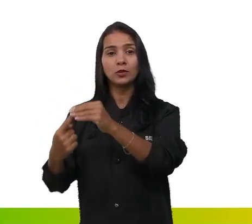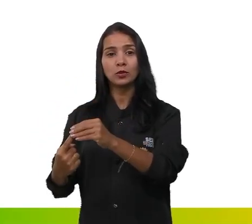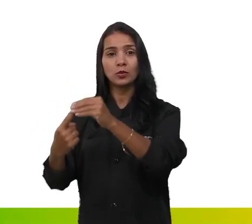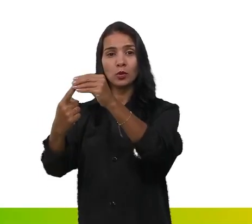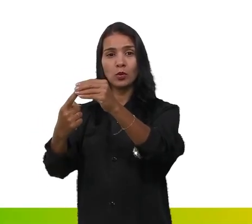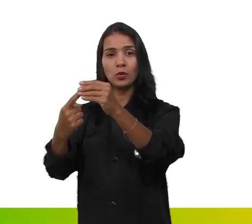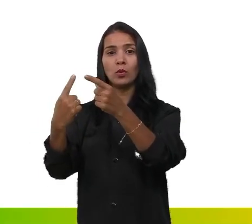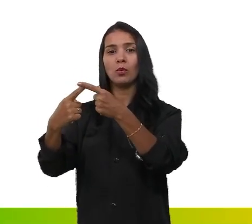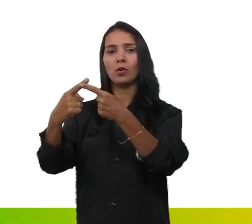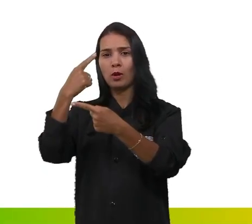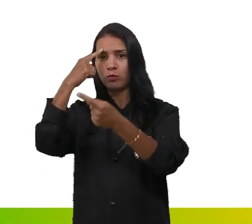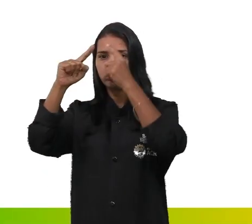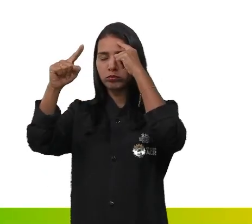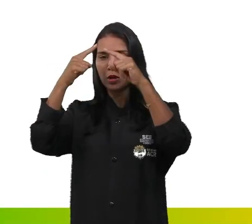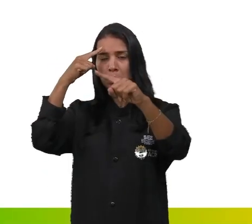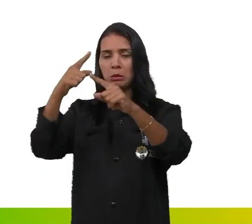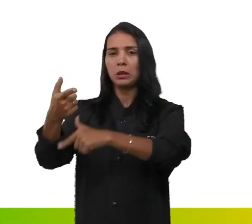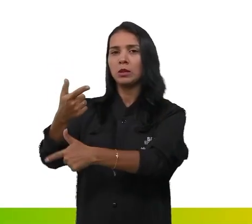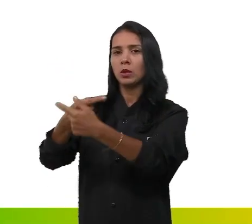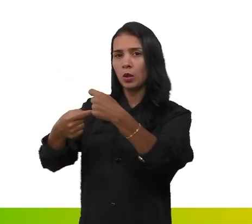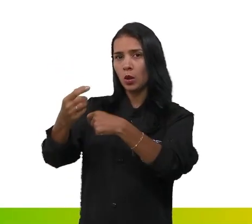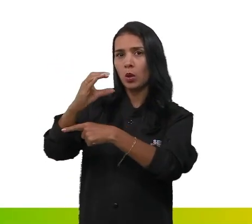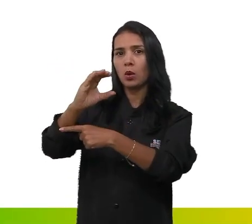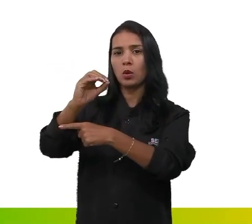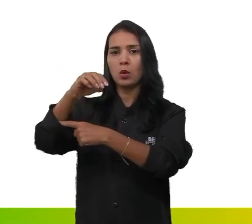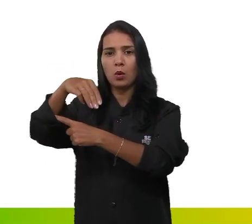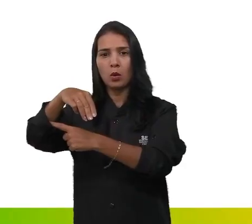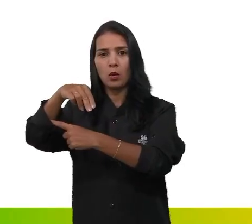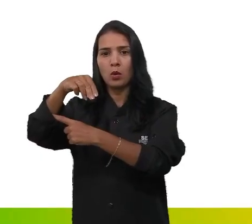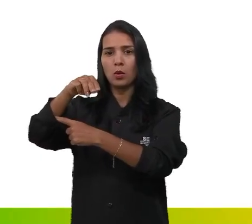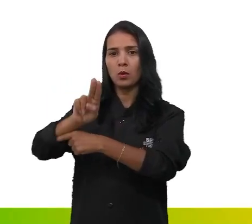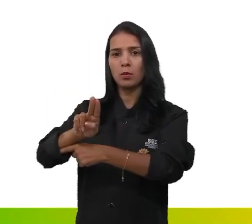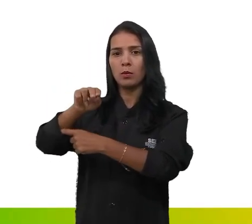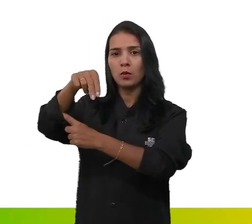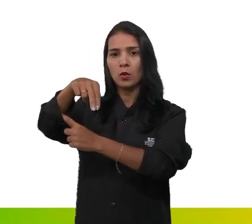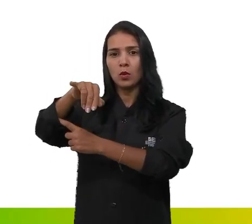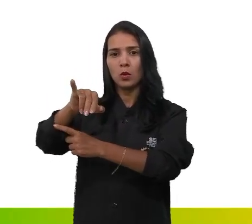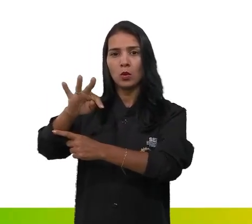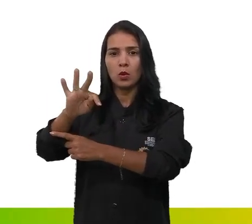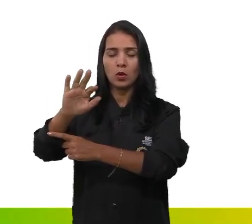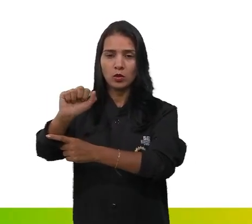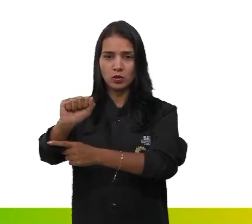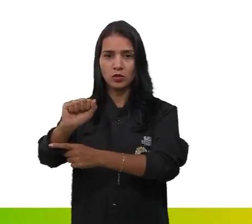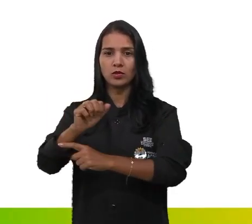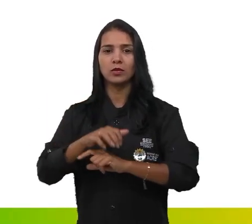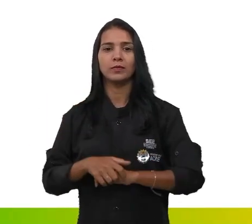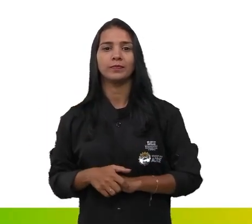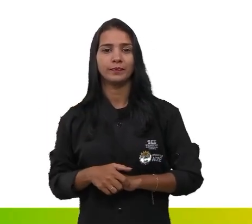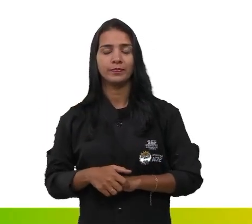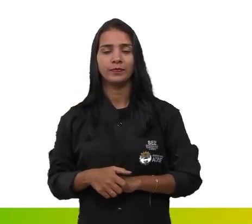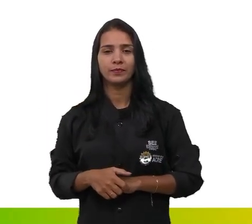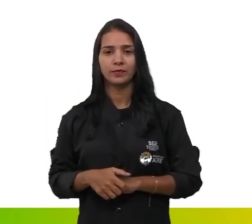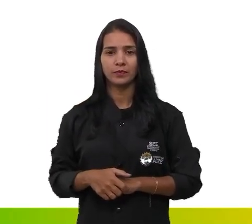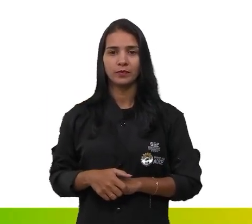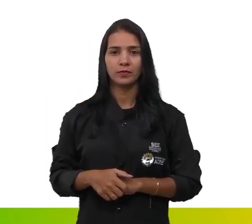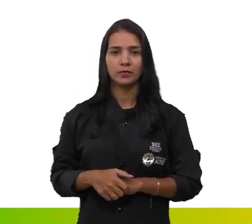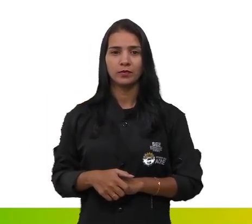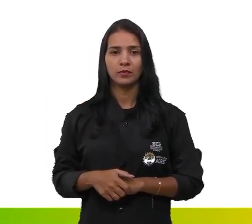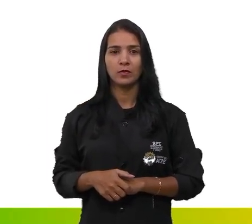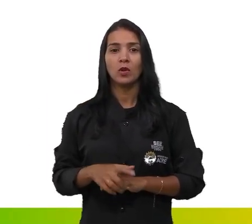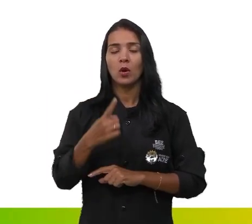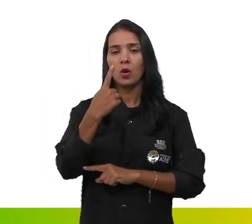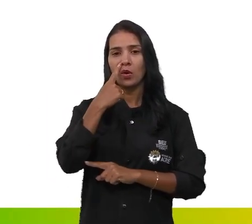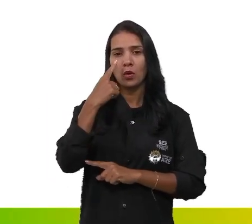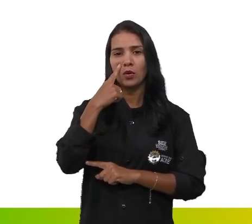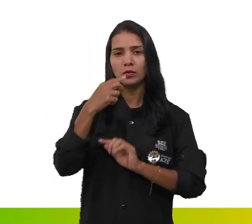da ideologia comunista. Aqui na imagem, nós vamos ver a representação do que seria uma